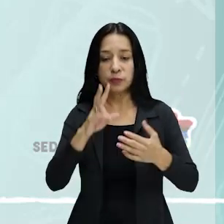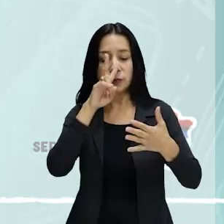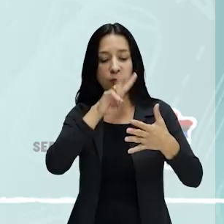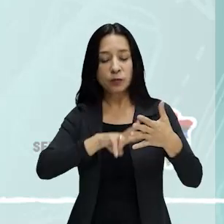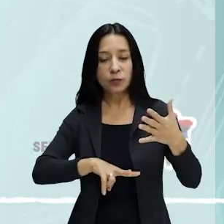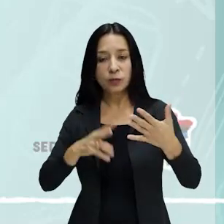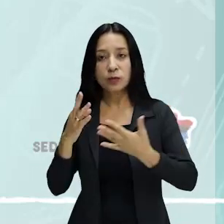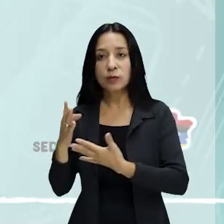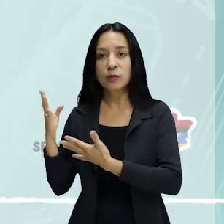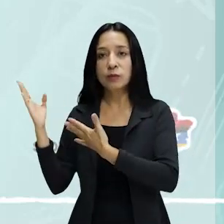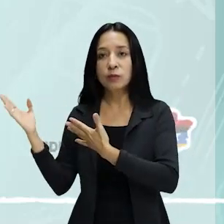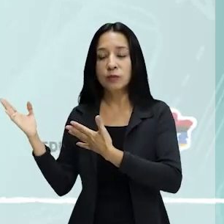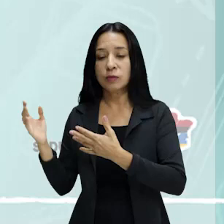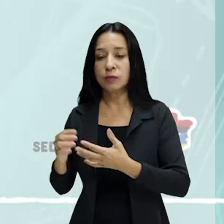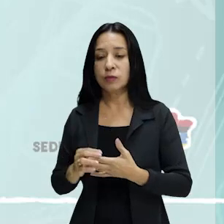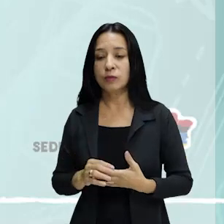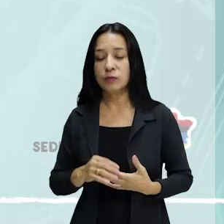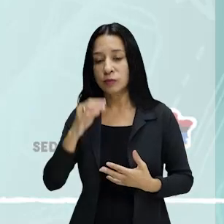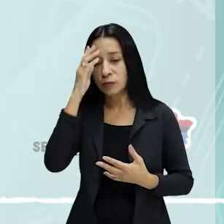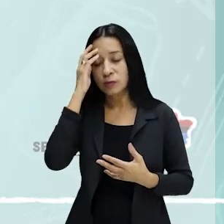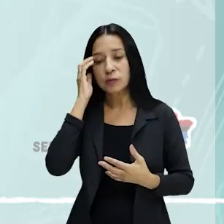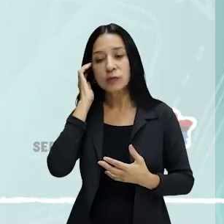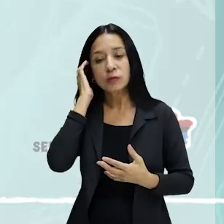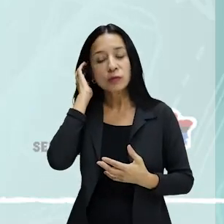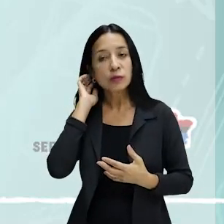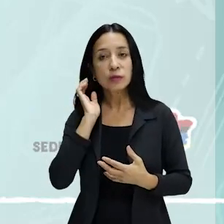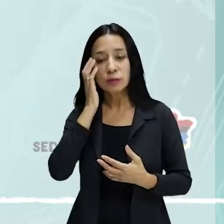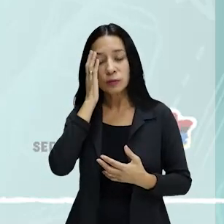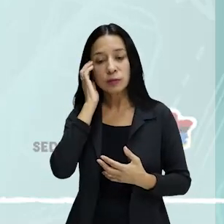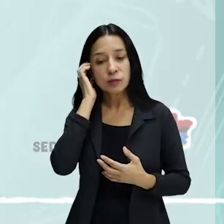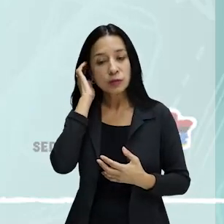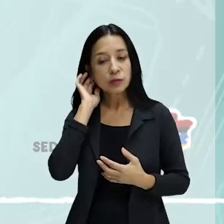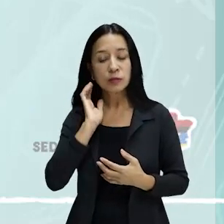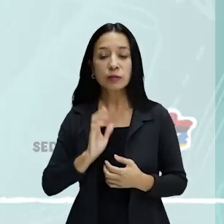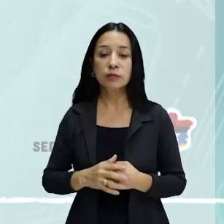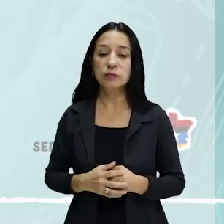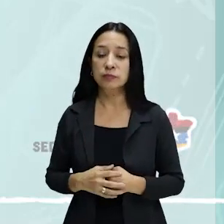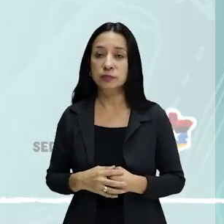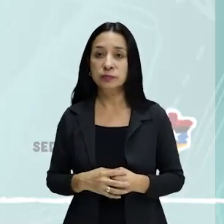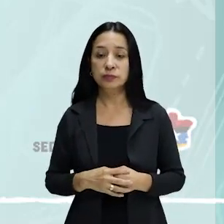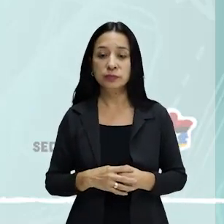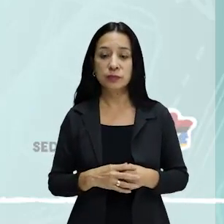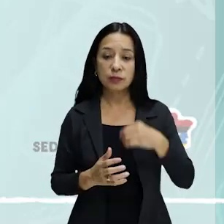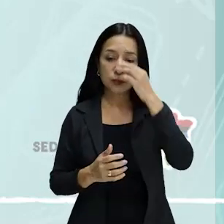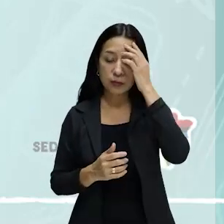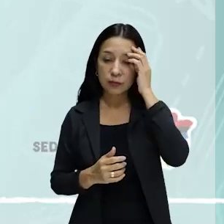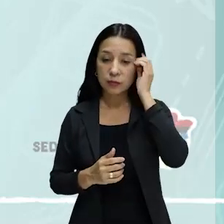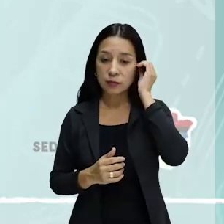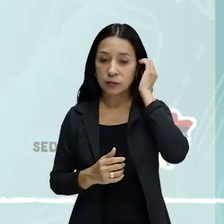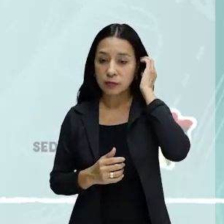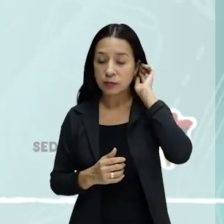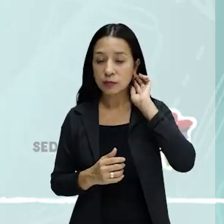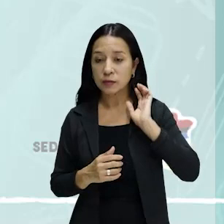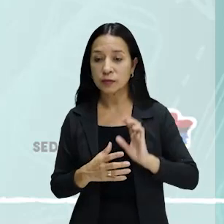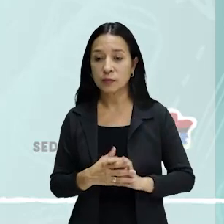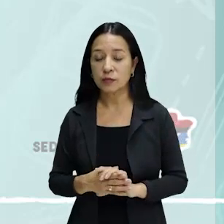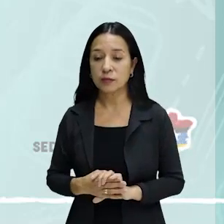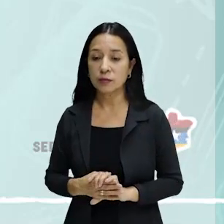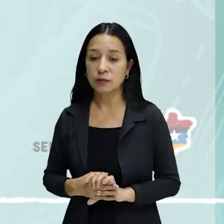já não era mais possível segurá-los. Olha só, então eu tenho uma vírgula, os